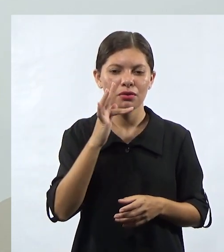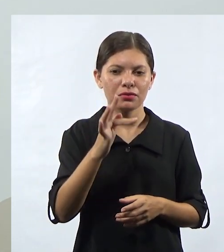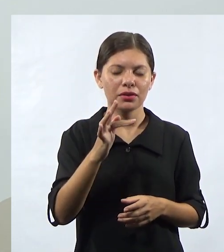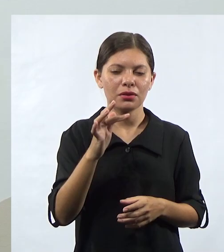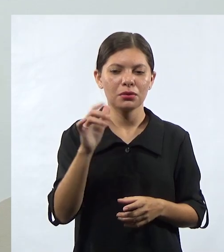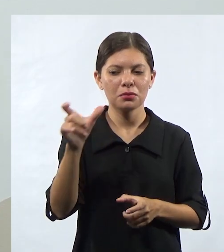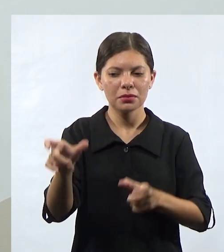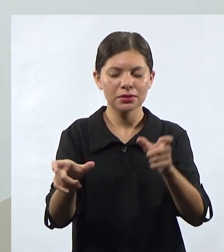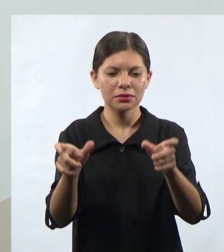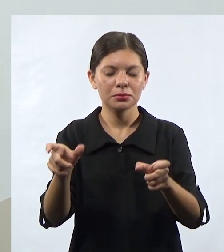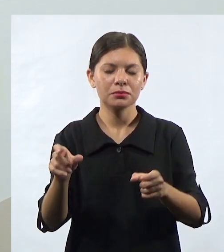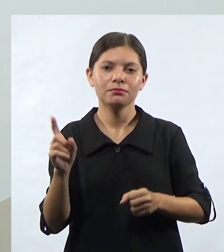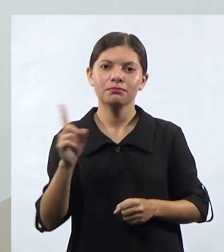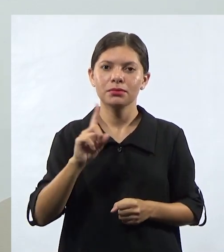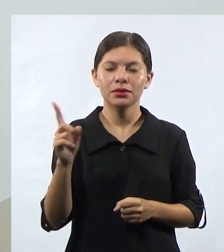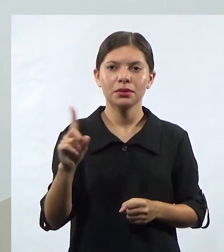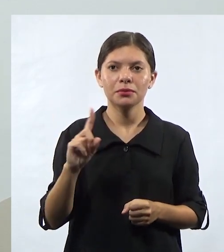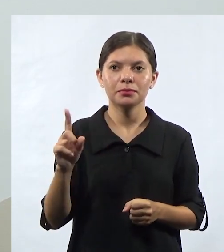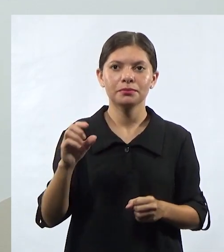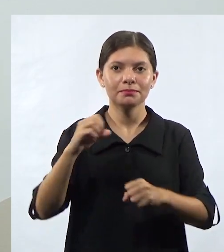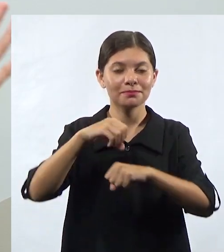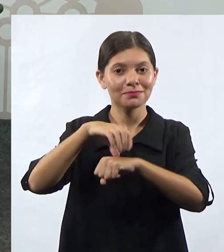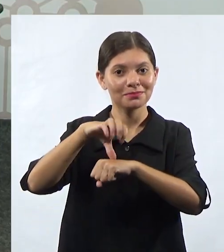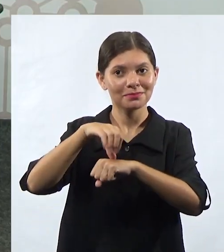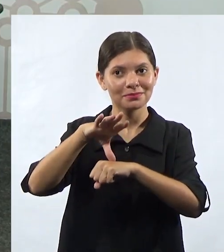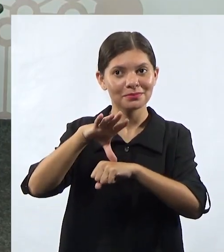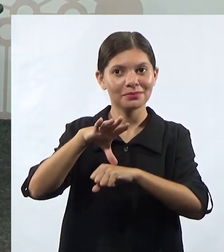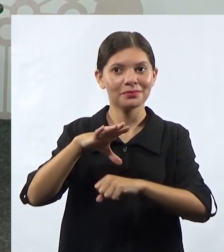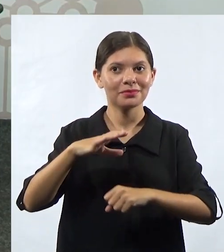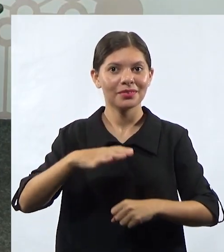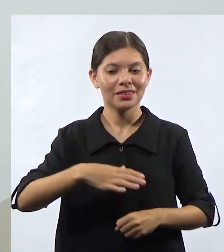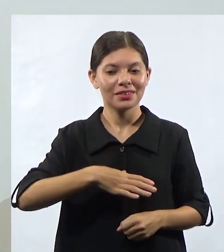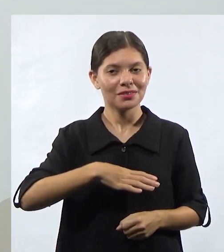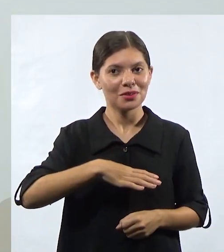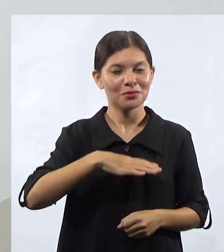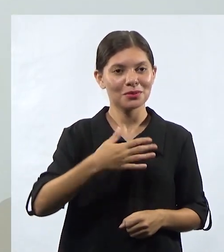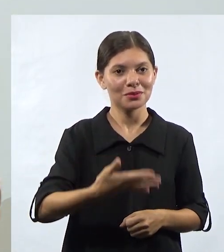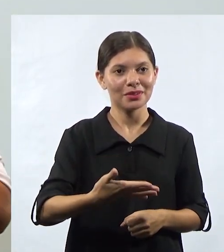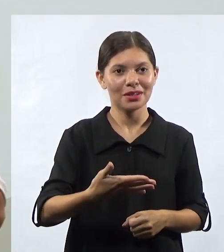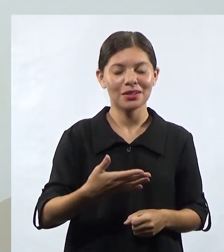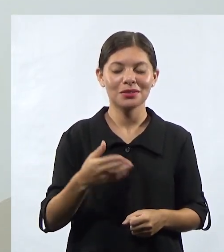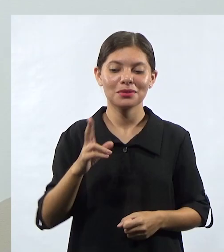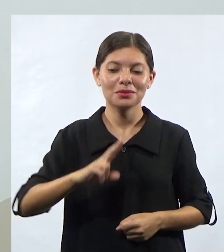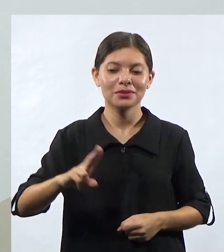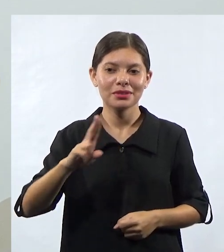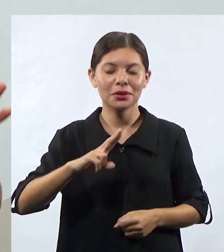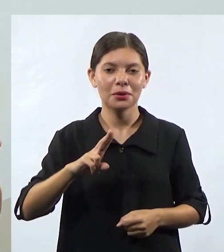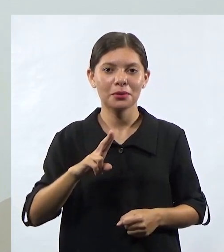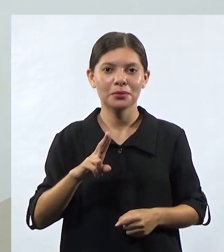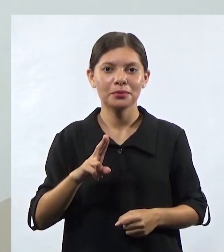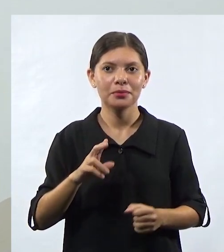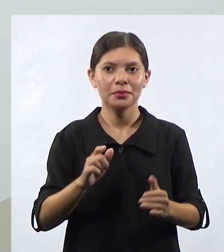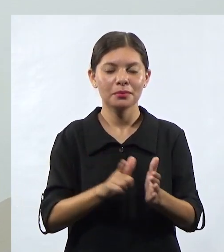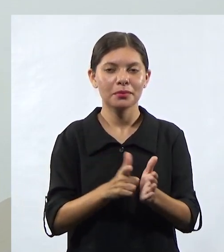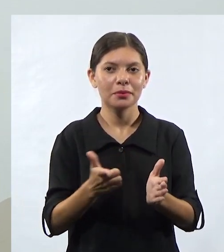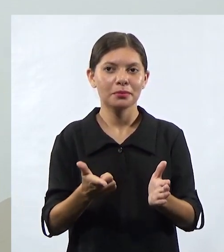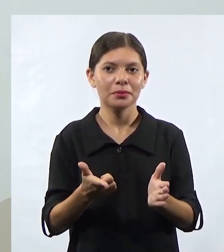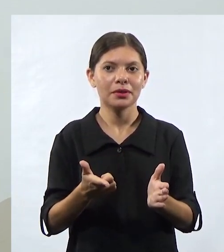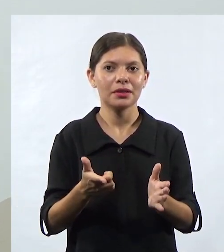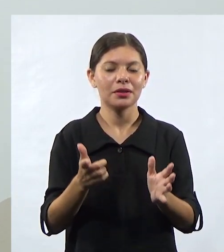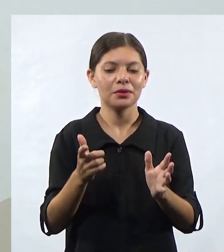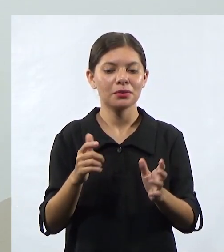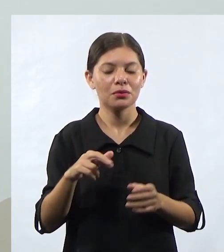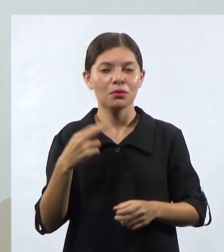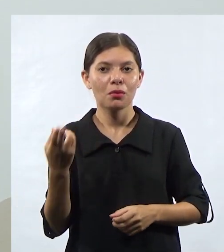Então, minha dica, se não for muito ousado, seria usar, né, o papel e a caneta